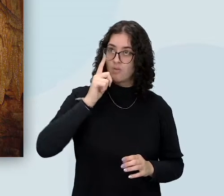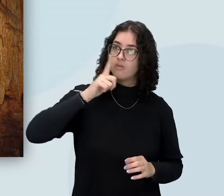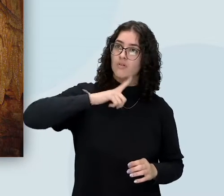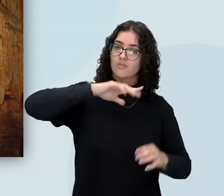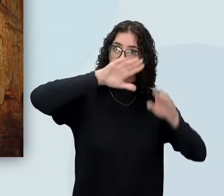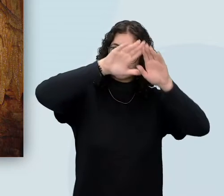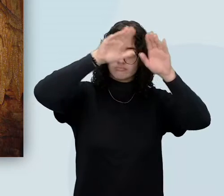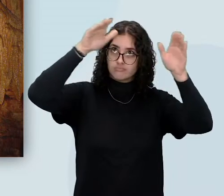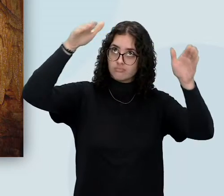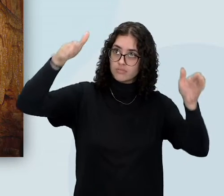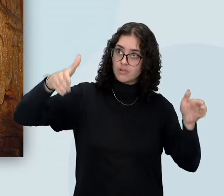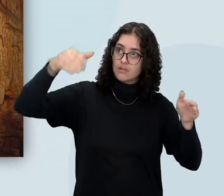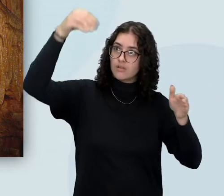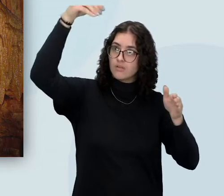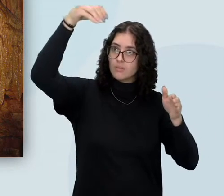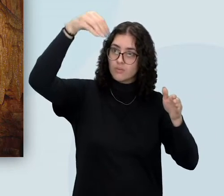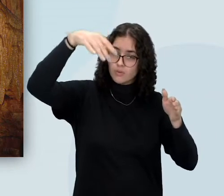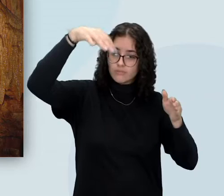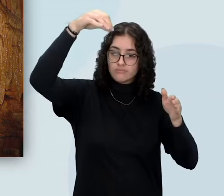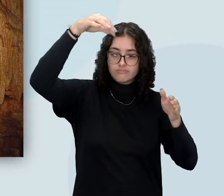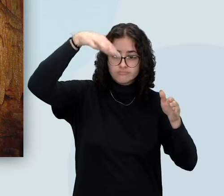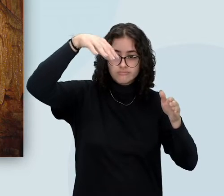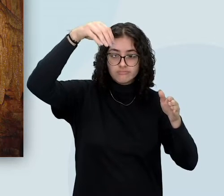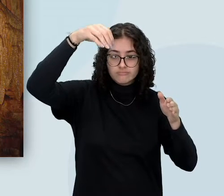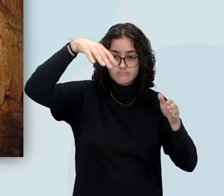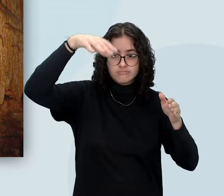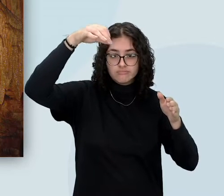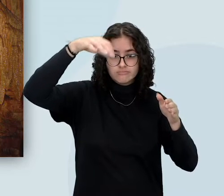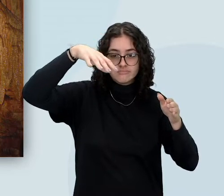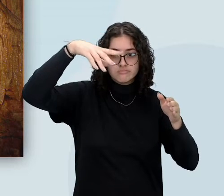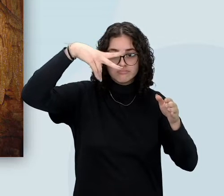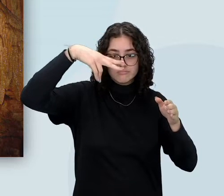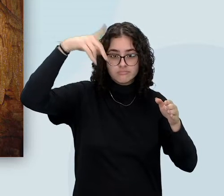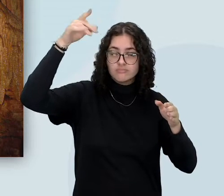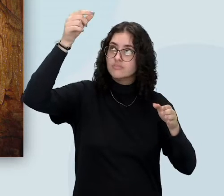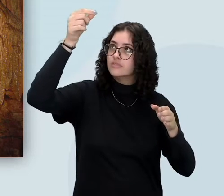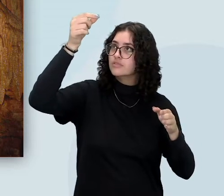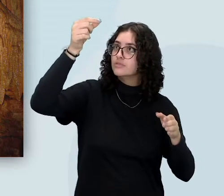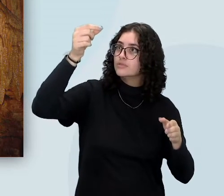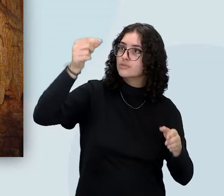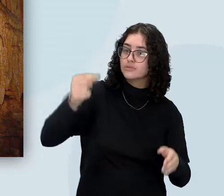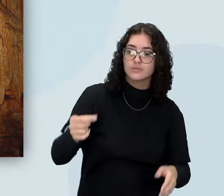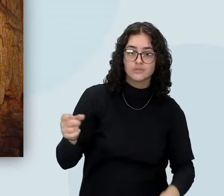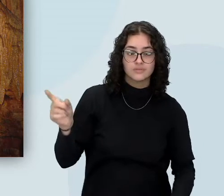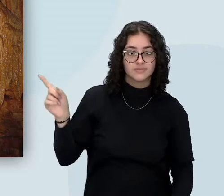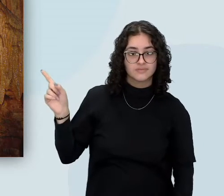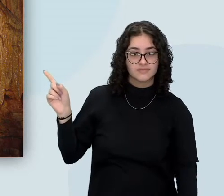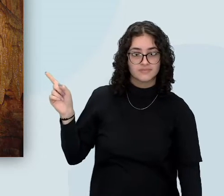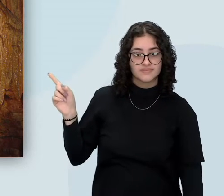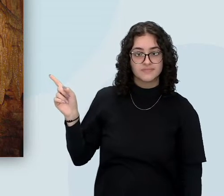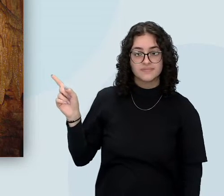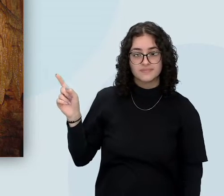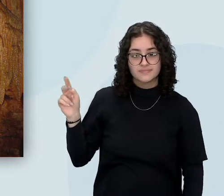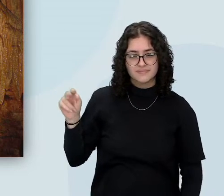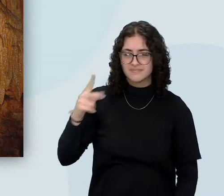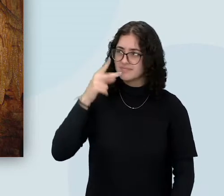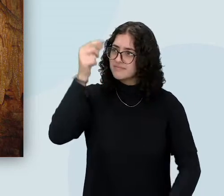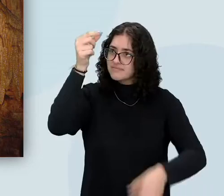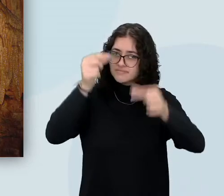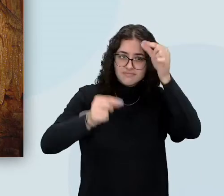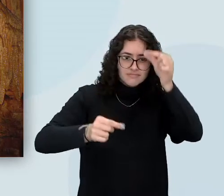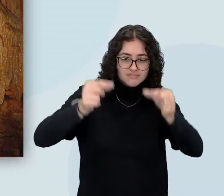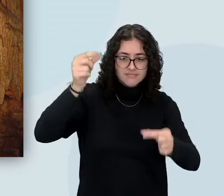teto, tá certo? Da caverna, criando esse efeito de tubo cilíndrico. As estalactites, gente, é muito